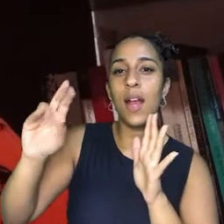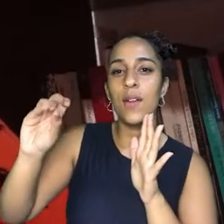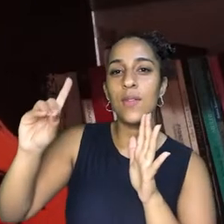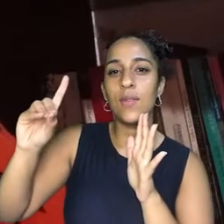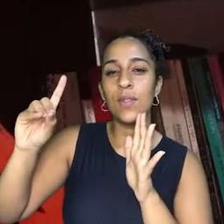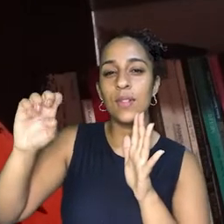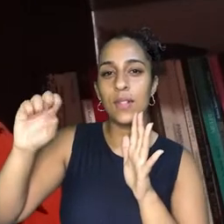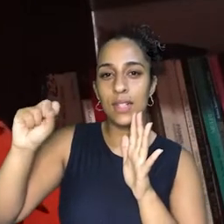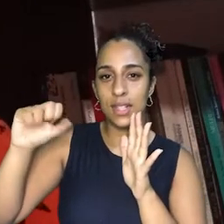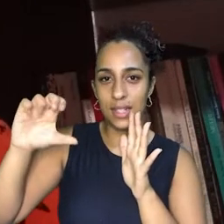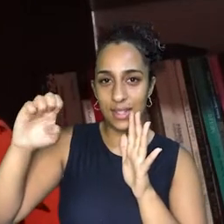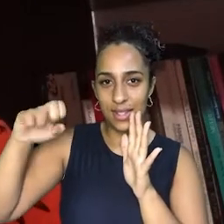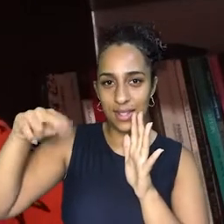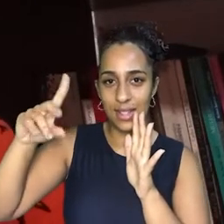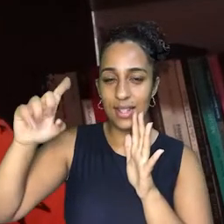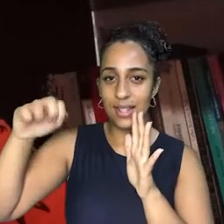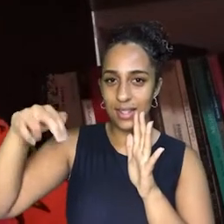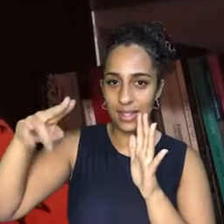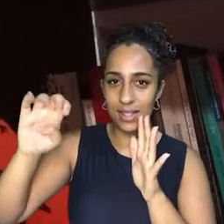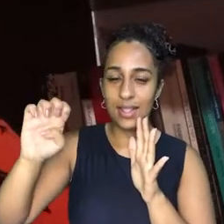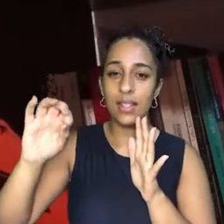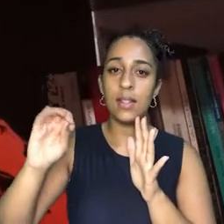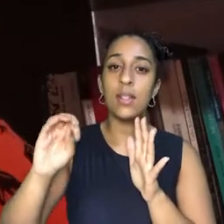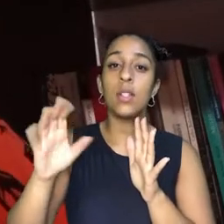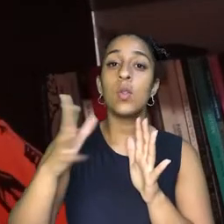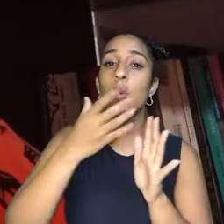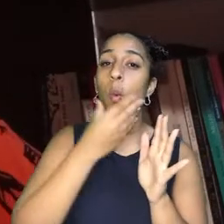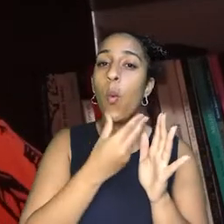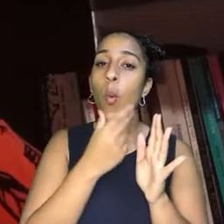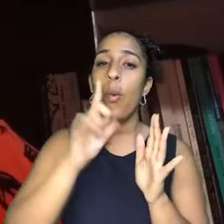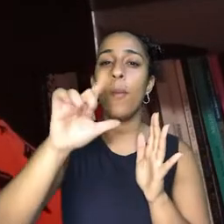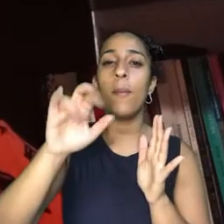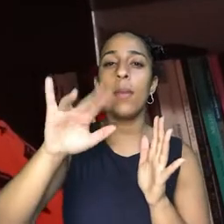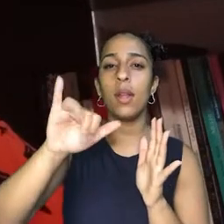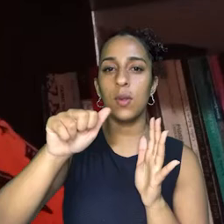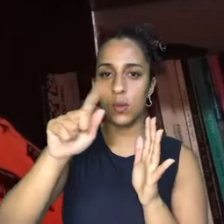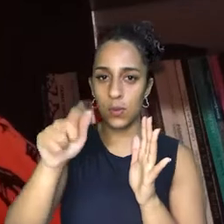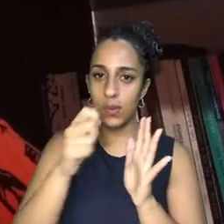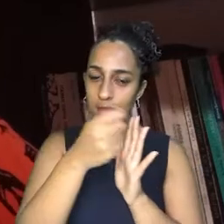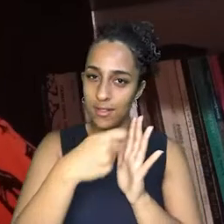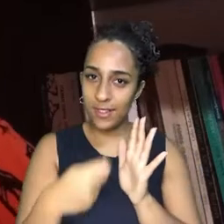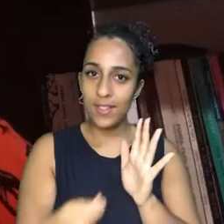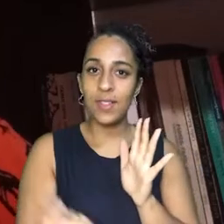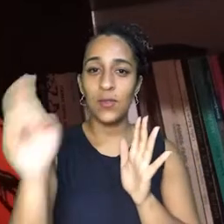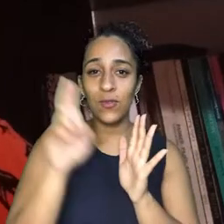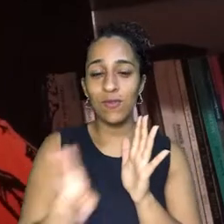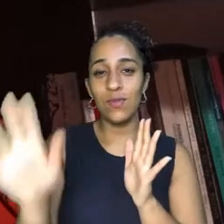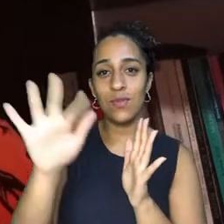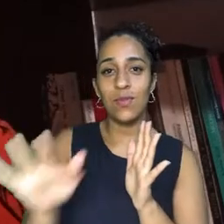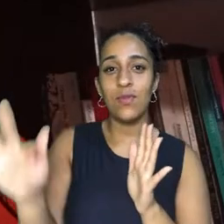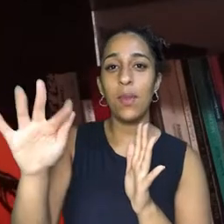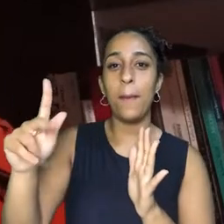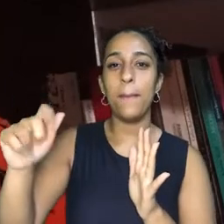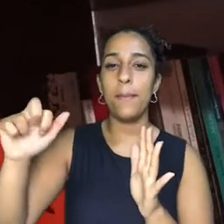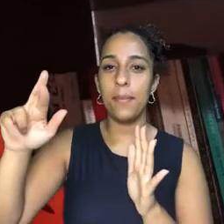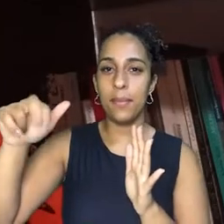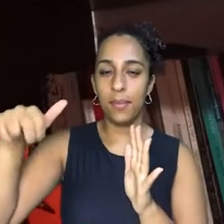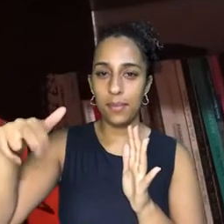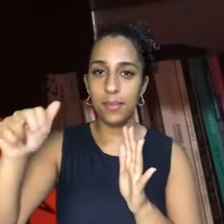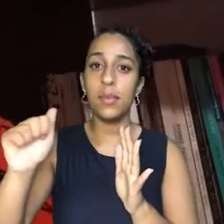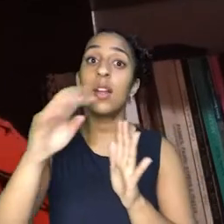e a independência do Brasil de autoria do Professor Luiz Geraldo da Silva da Universidade Federal do Paraná